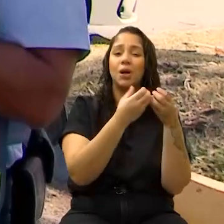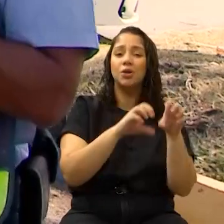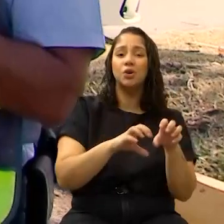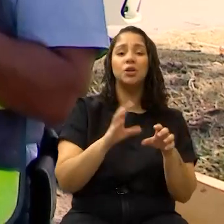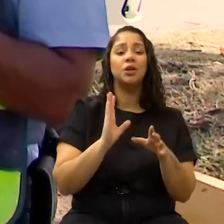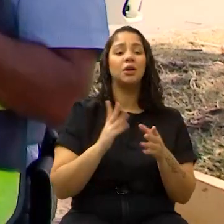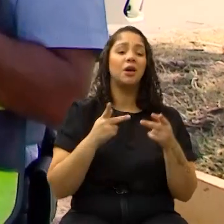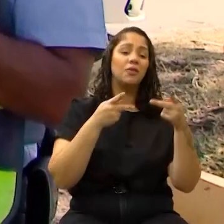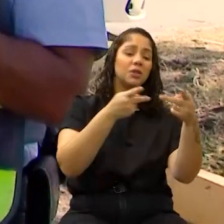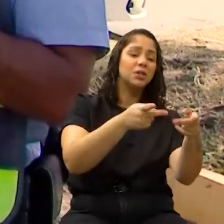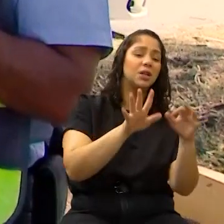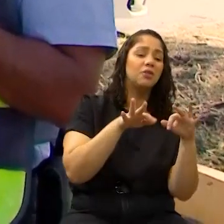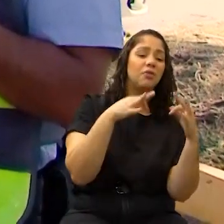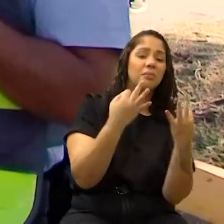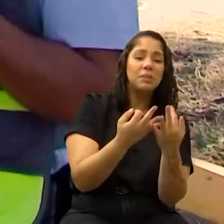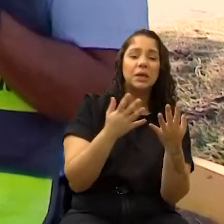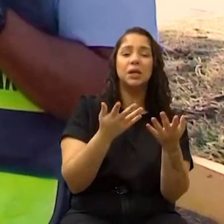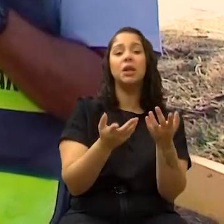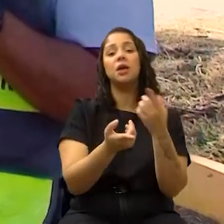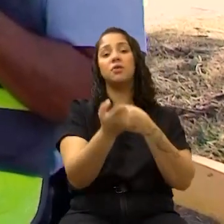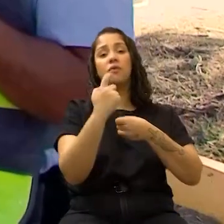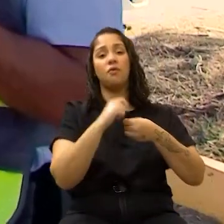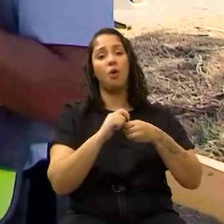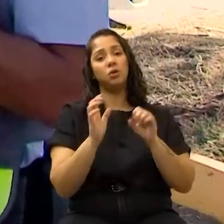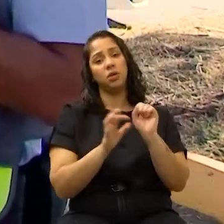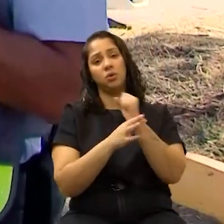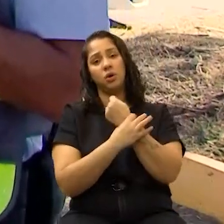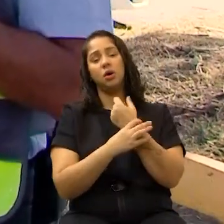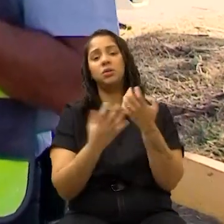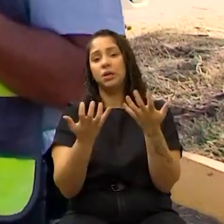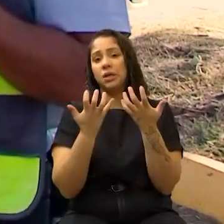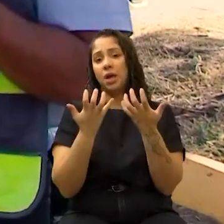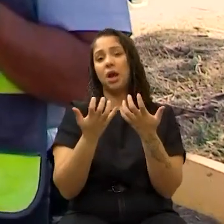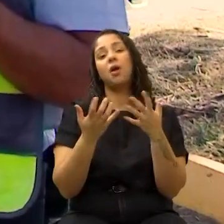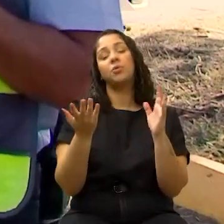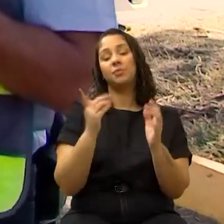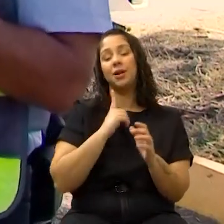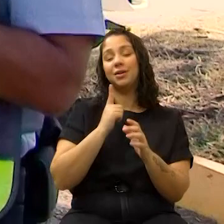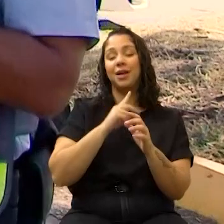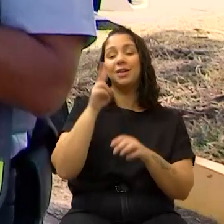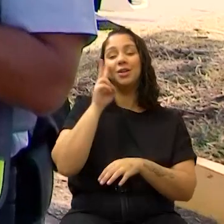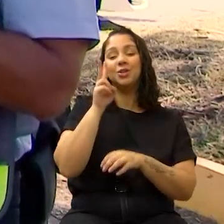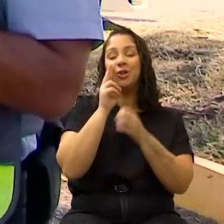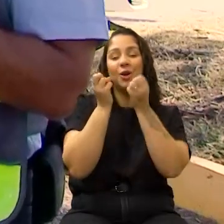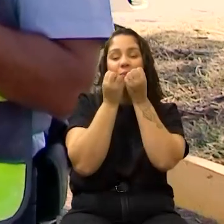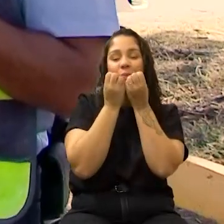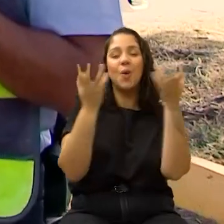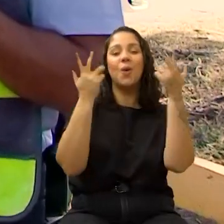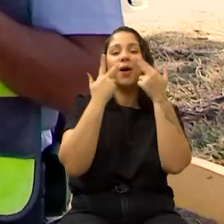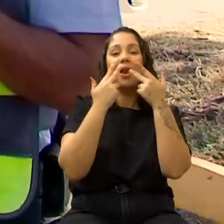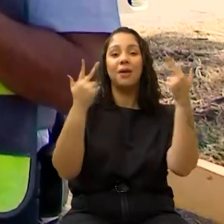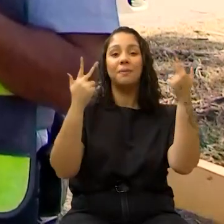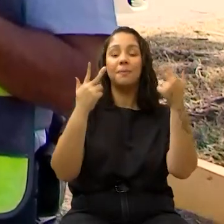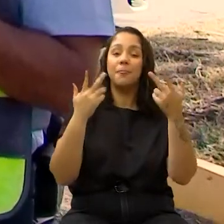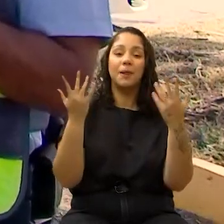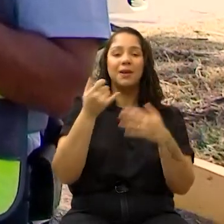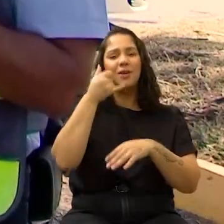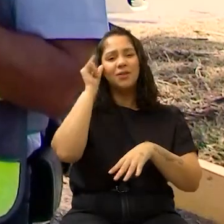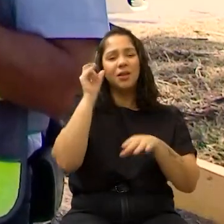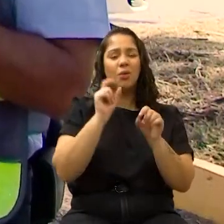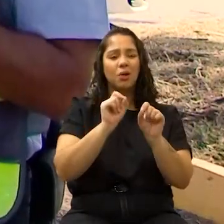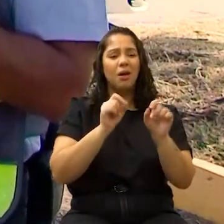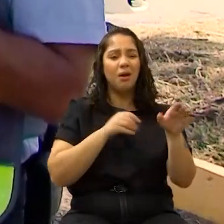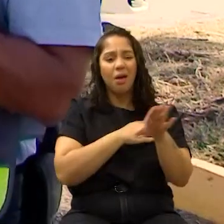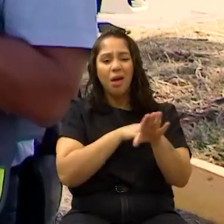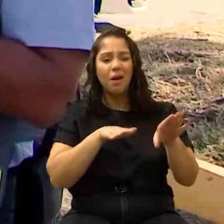aos seus eventos, às suas visitas familiares e retornem, né, com segurança para contar boas histórias, e não a gente deparar com